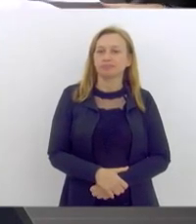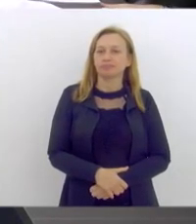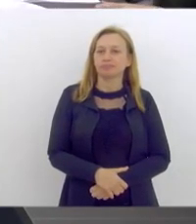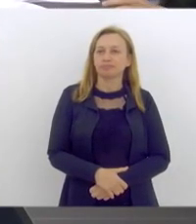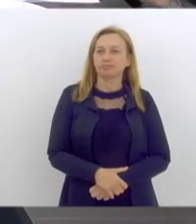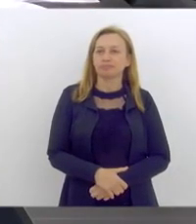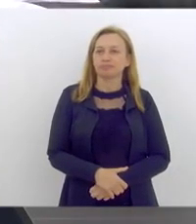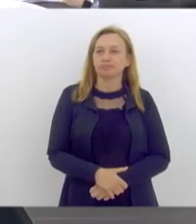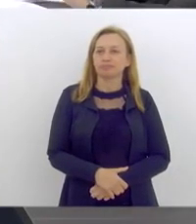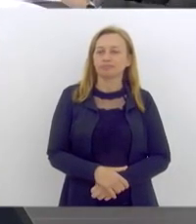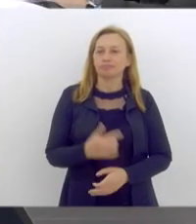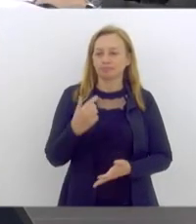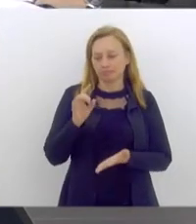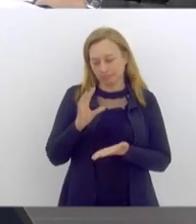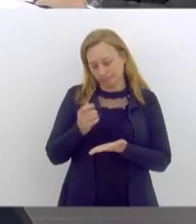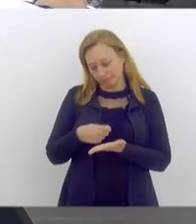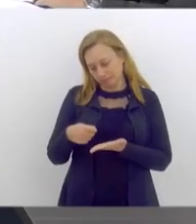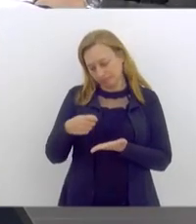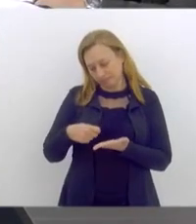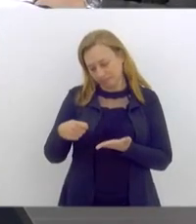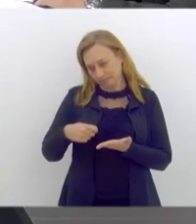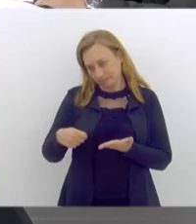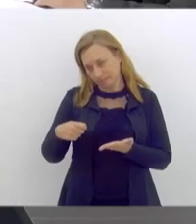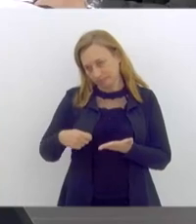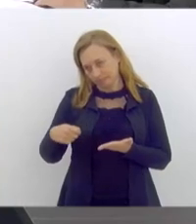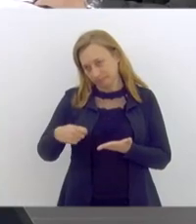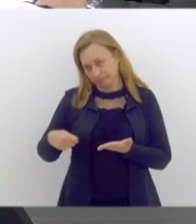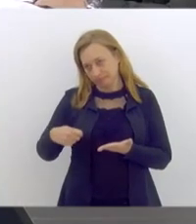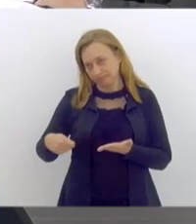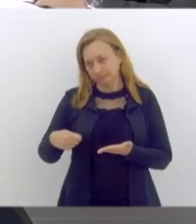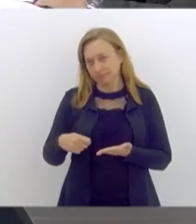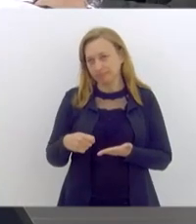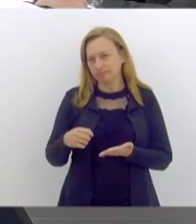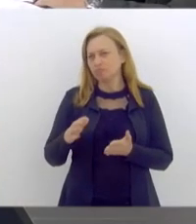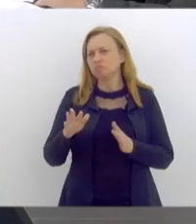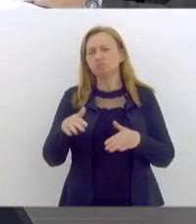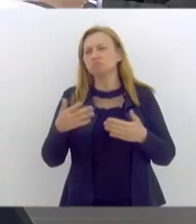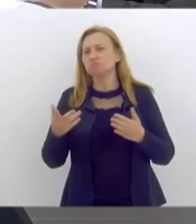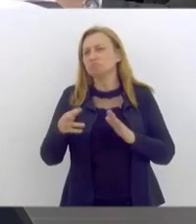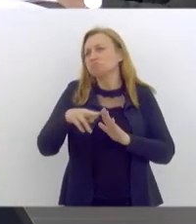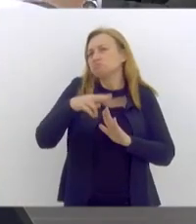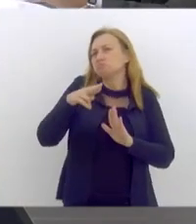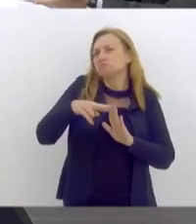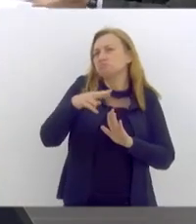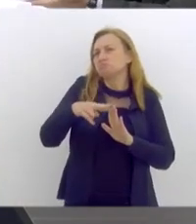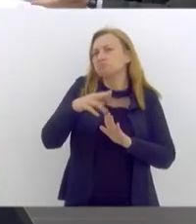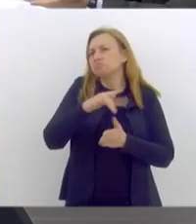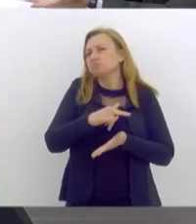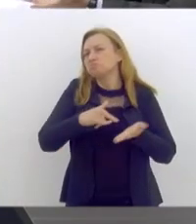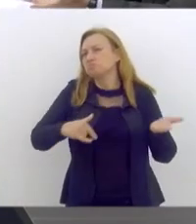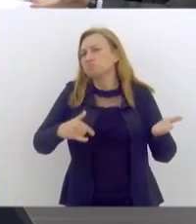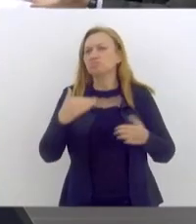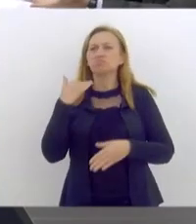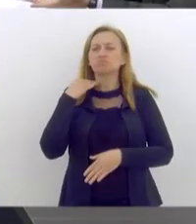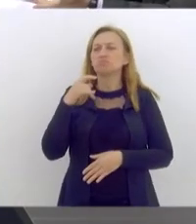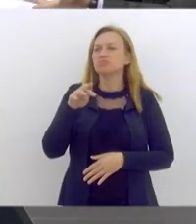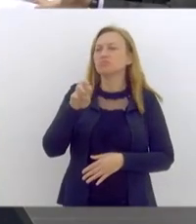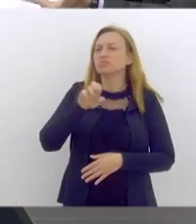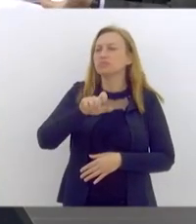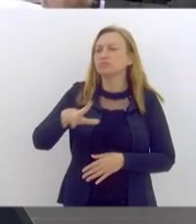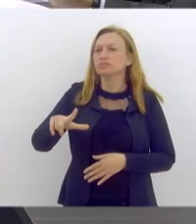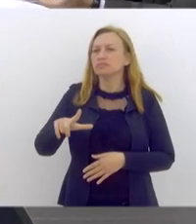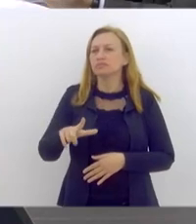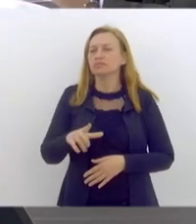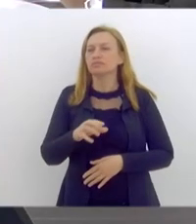só para mim escrever aqui qual a resolução o documento do Banco Central que Explicita isso para